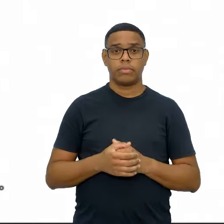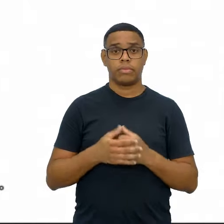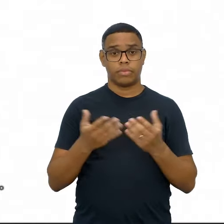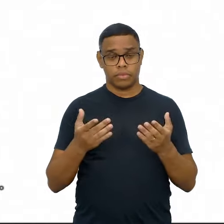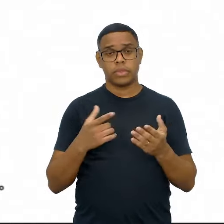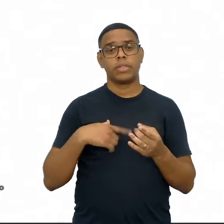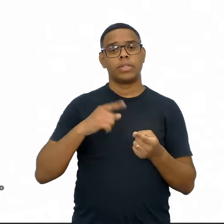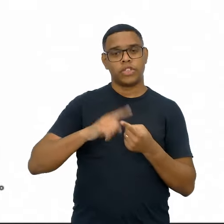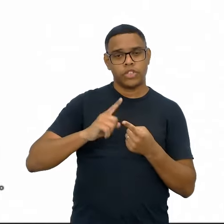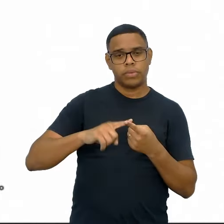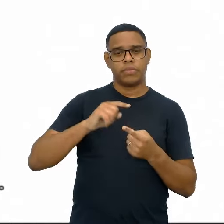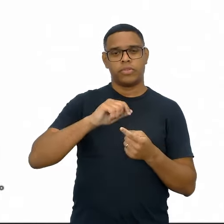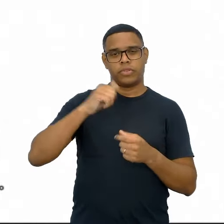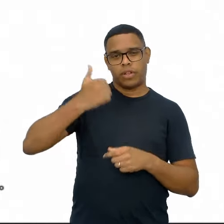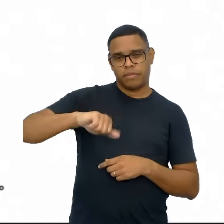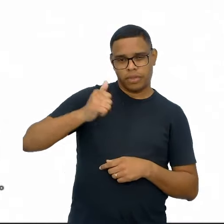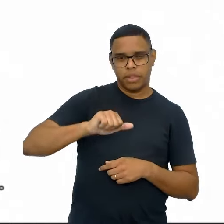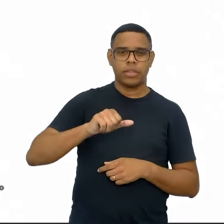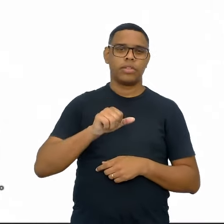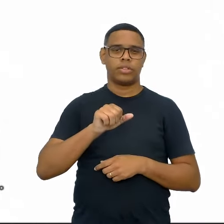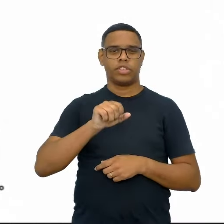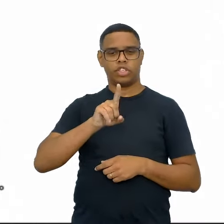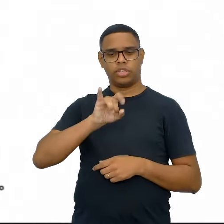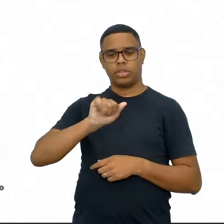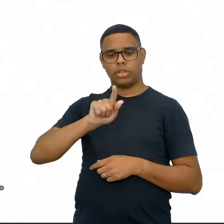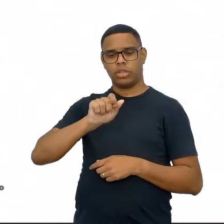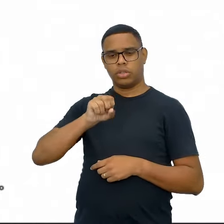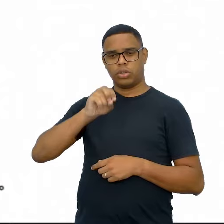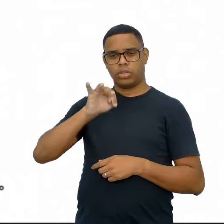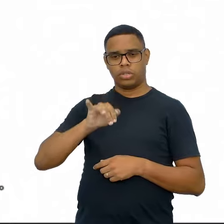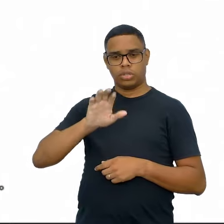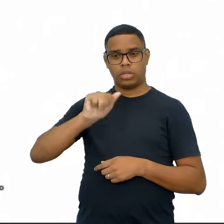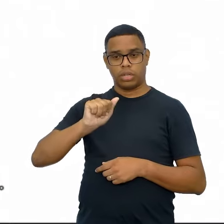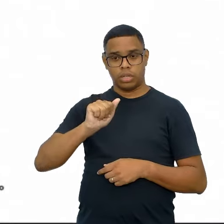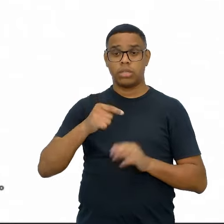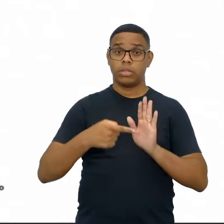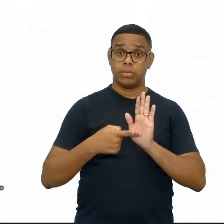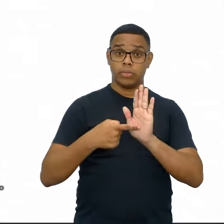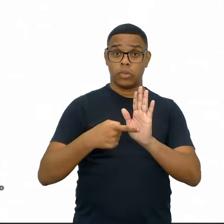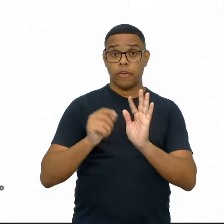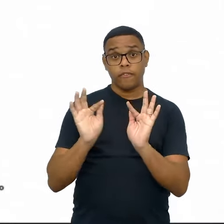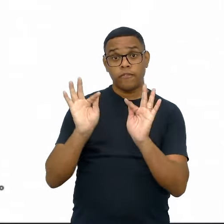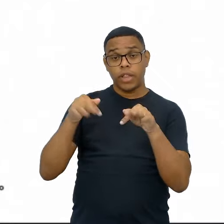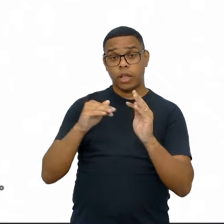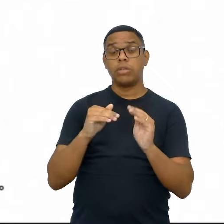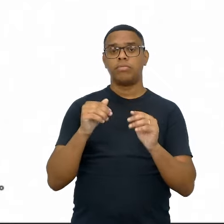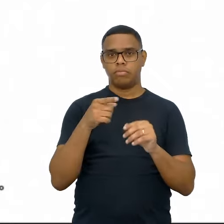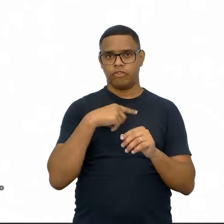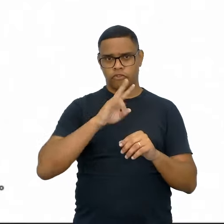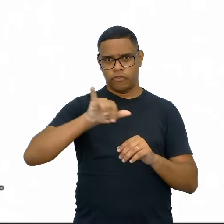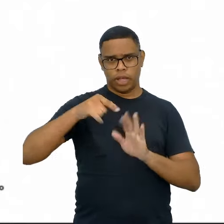esse tipo de avaliação, a avaliação diagnóstica, a gente trouxe lá no final, né? A gente trouxe